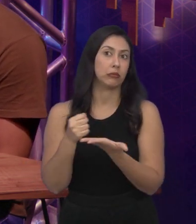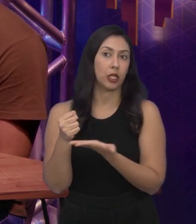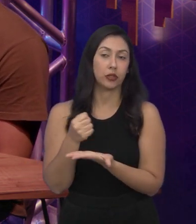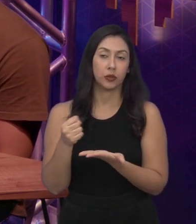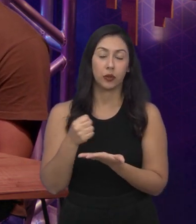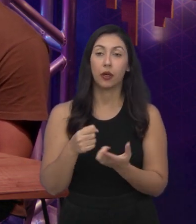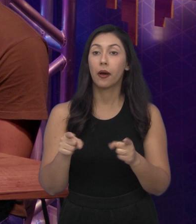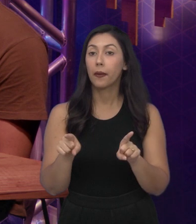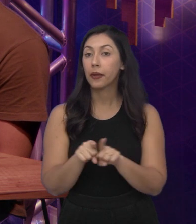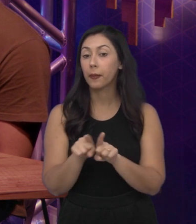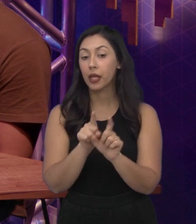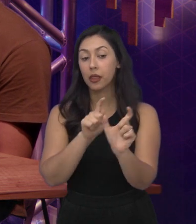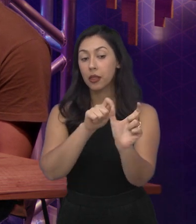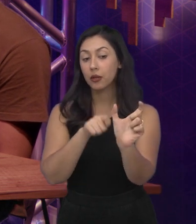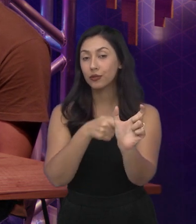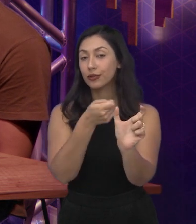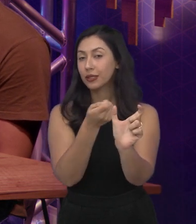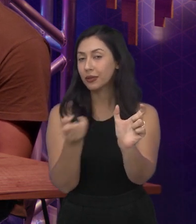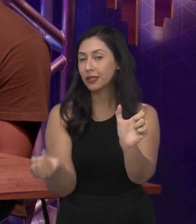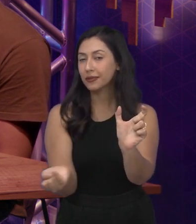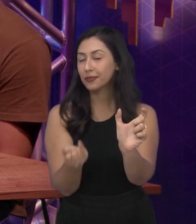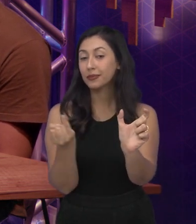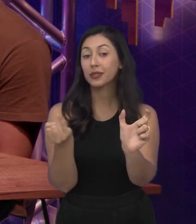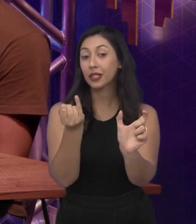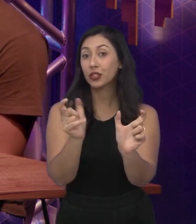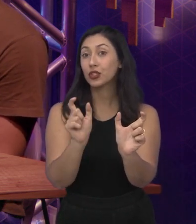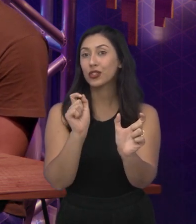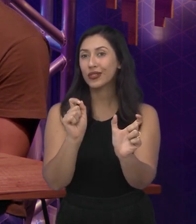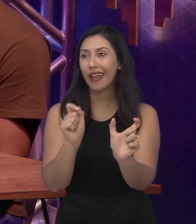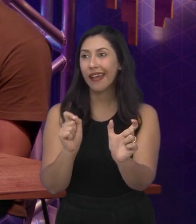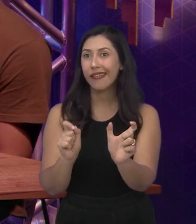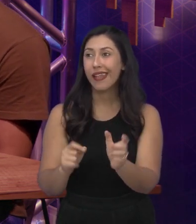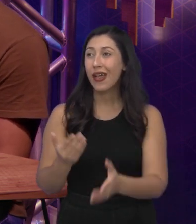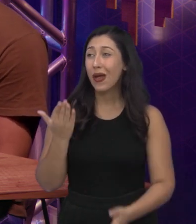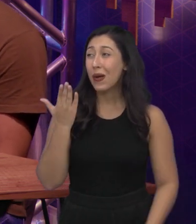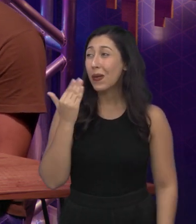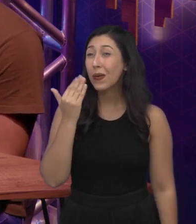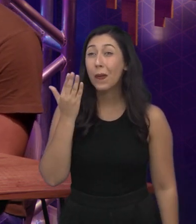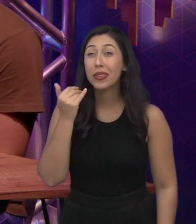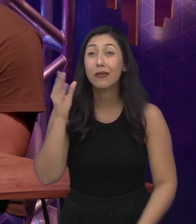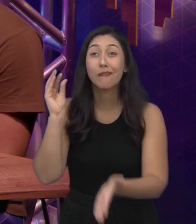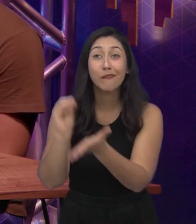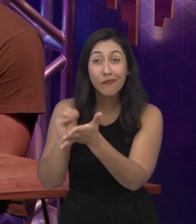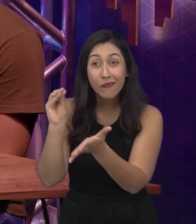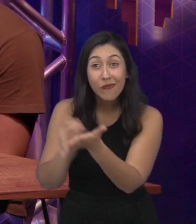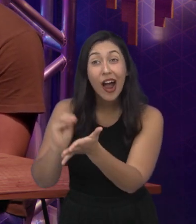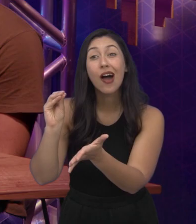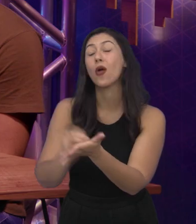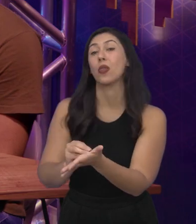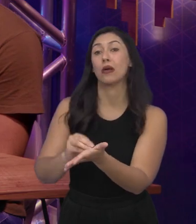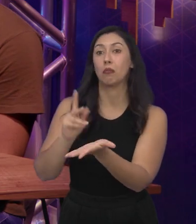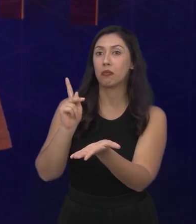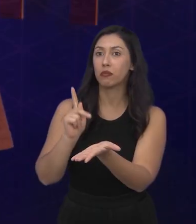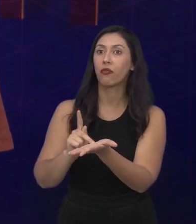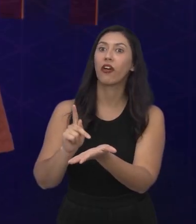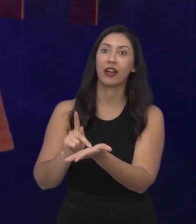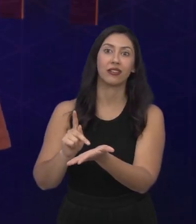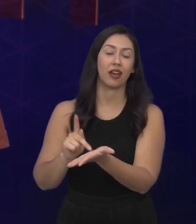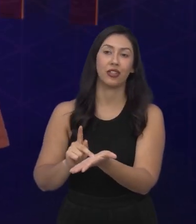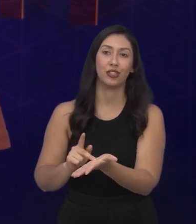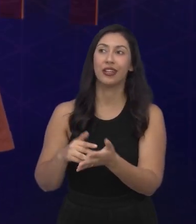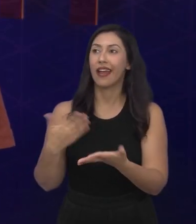no dia. Aí a gente tem outro termo importante que é a privação alimentar, né? Que quando a pessoa ela tem